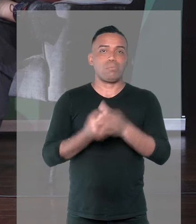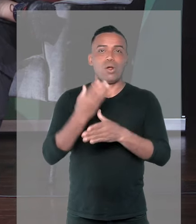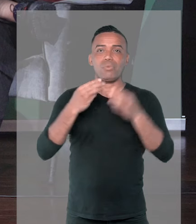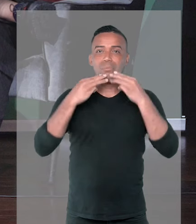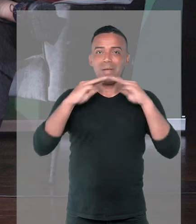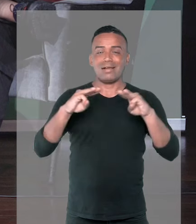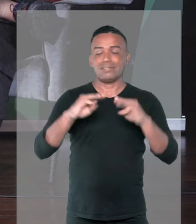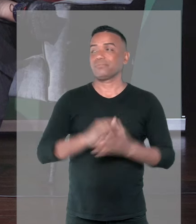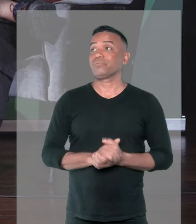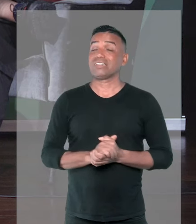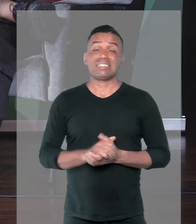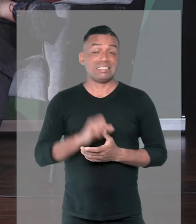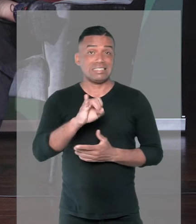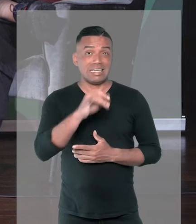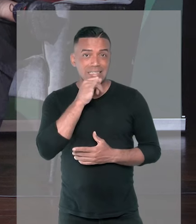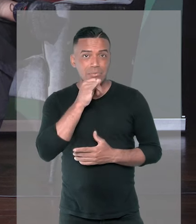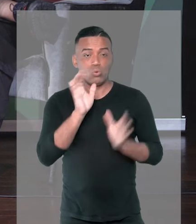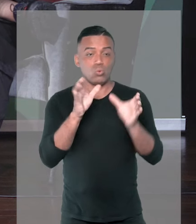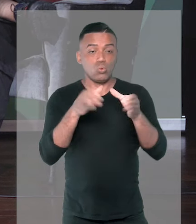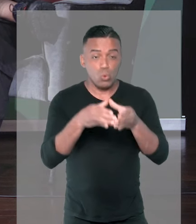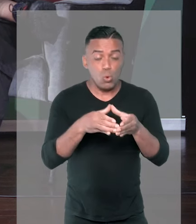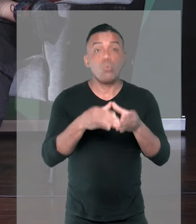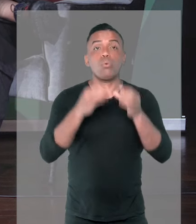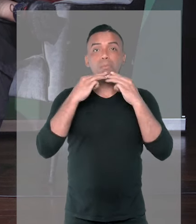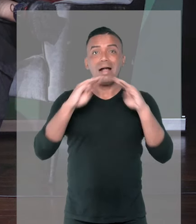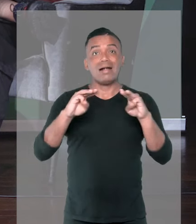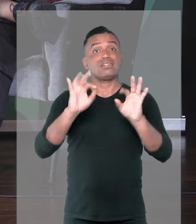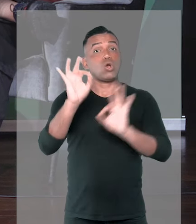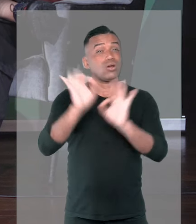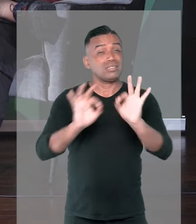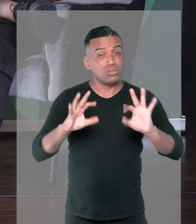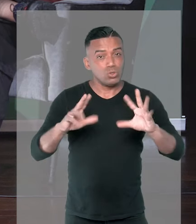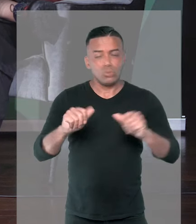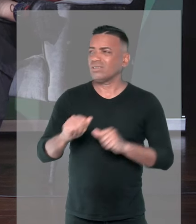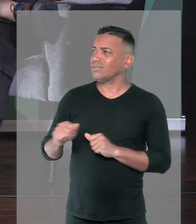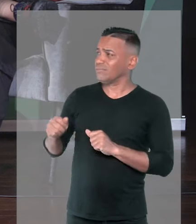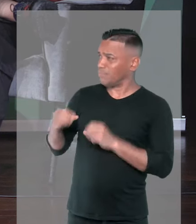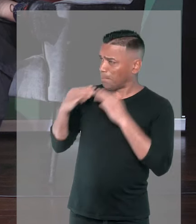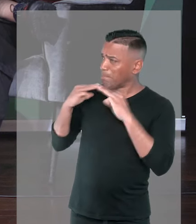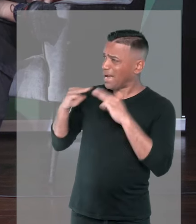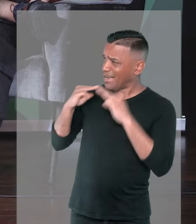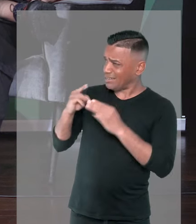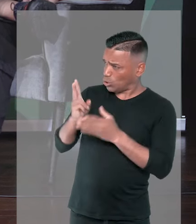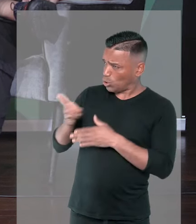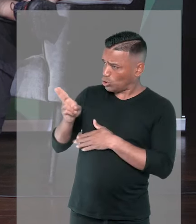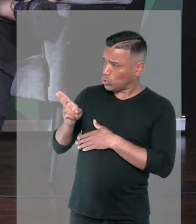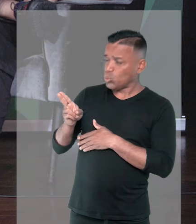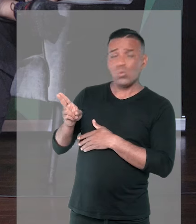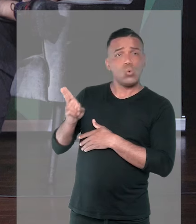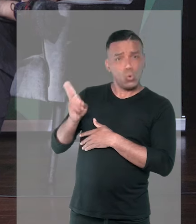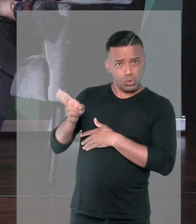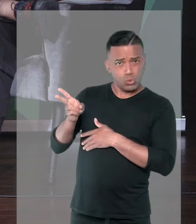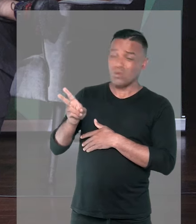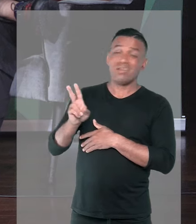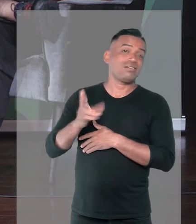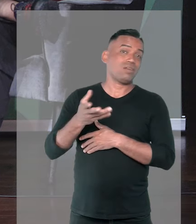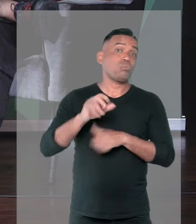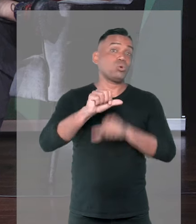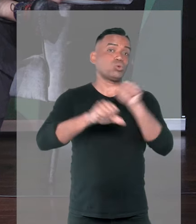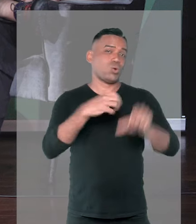o marketing e dissesse o departamento de marketing agora é a organização como um todo vai continuar chamando marketing virou ciência isso é Ciência